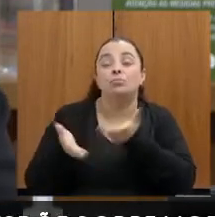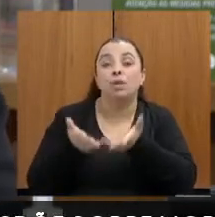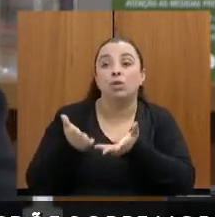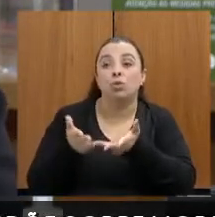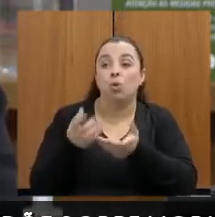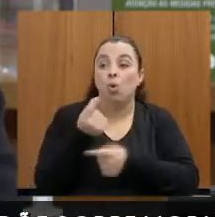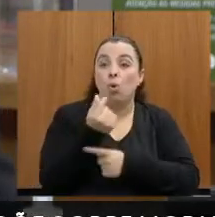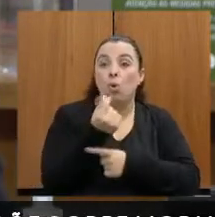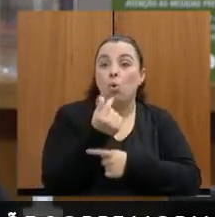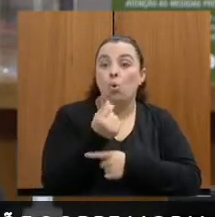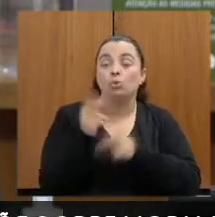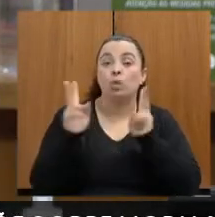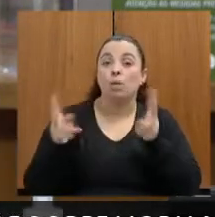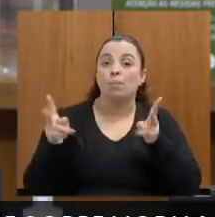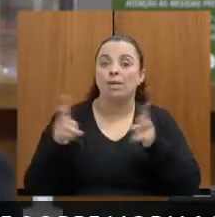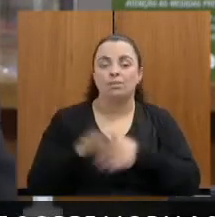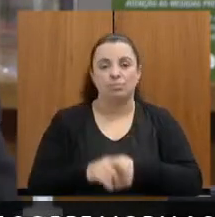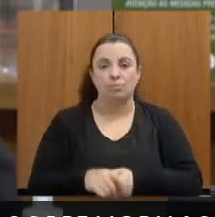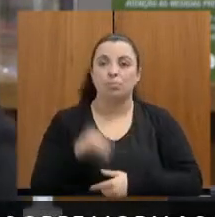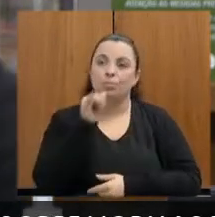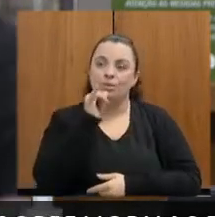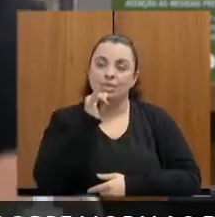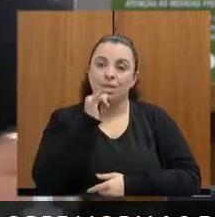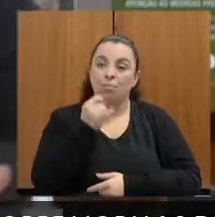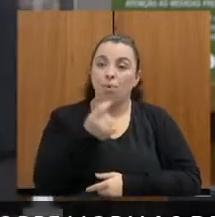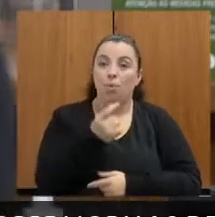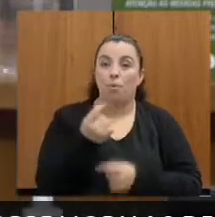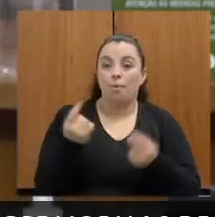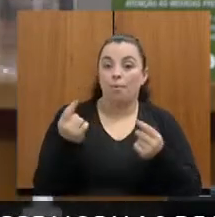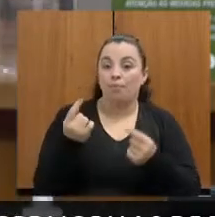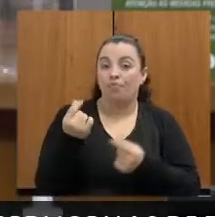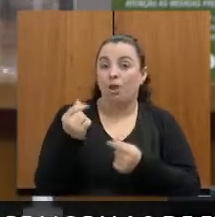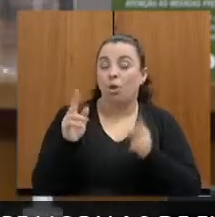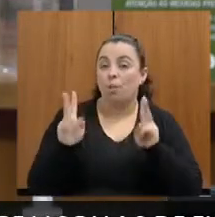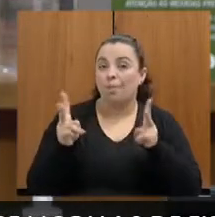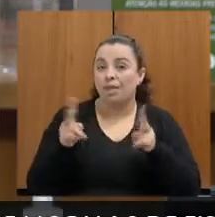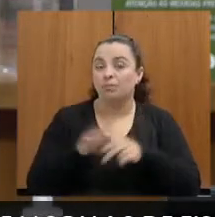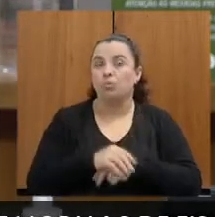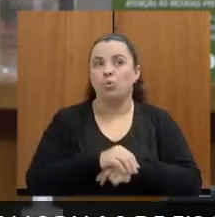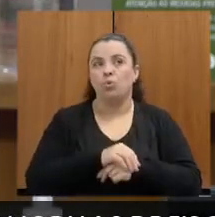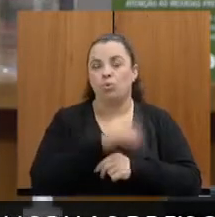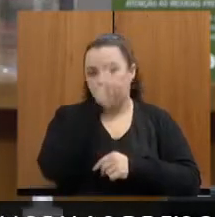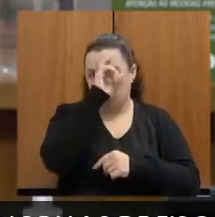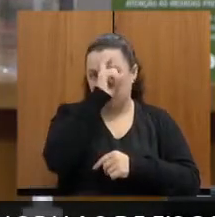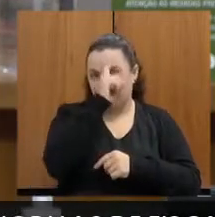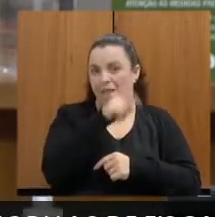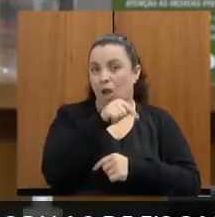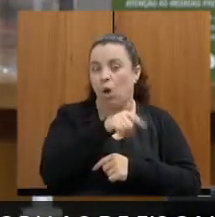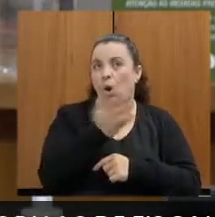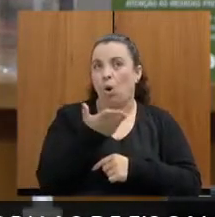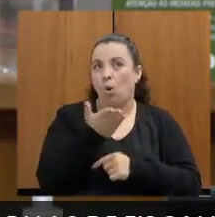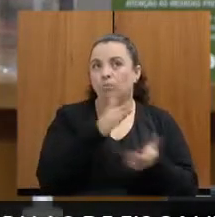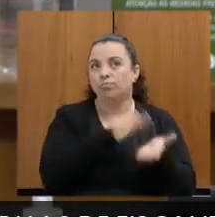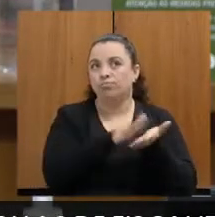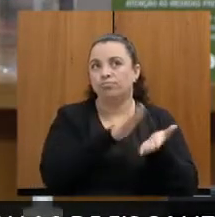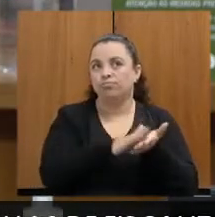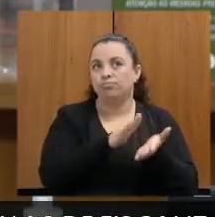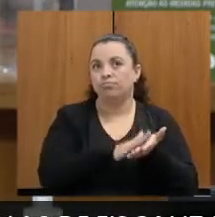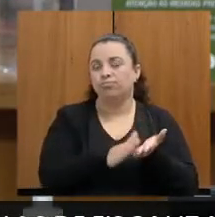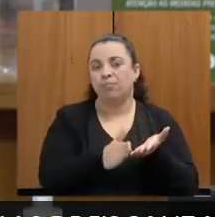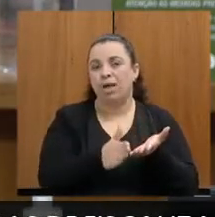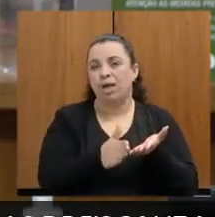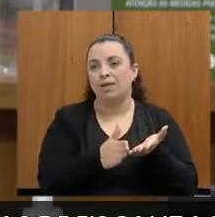então tô vendo aqui com o mesmo valor Hospital João Penido que que a gente tem despesa mensal anual